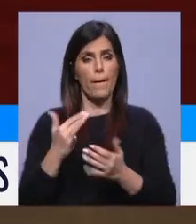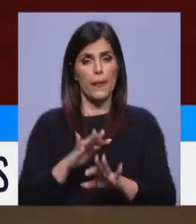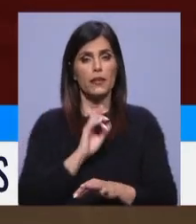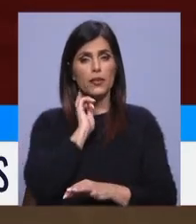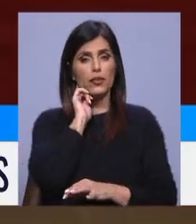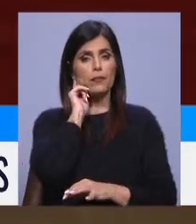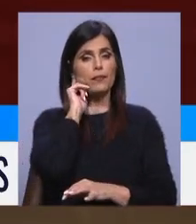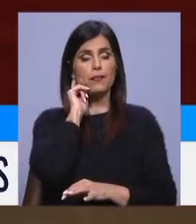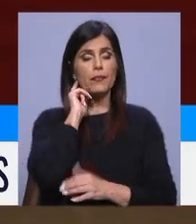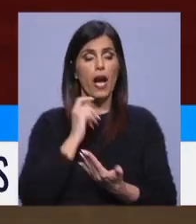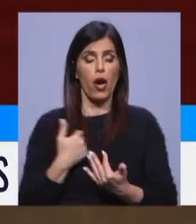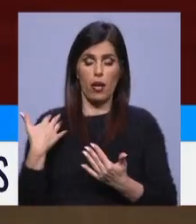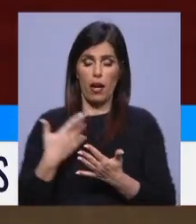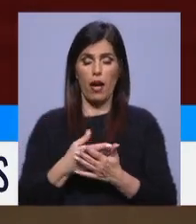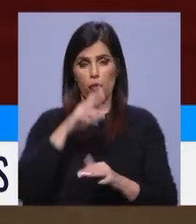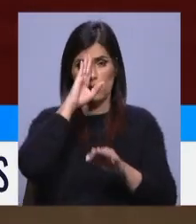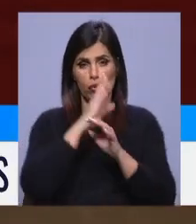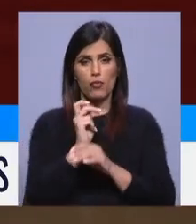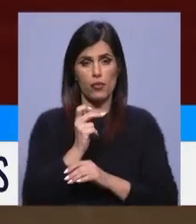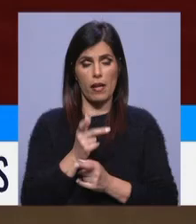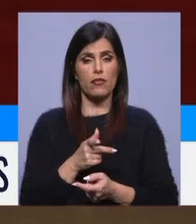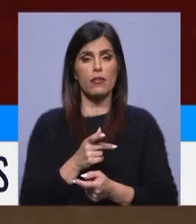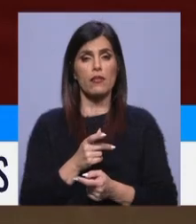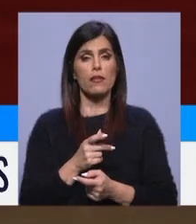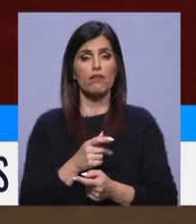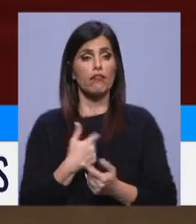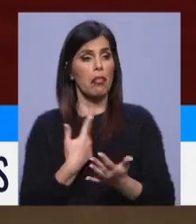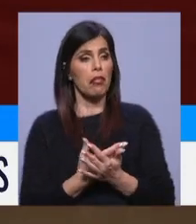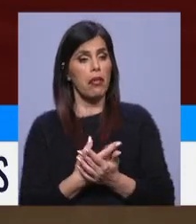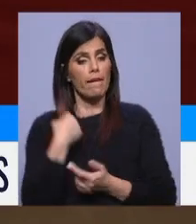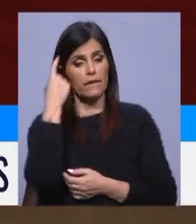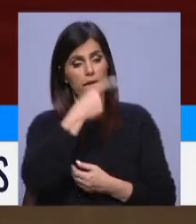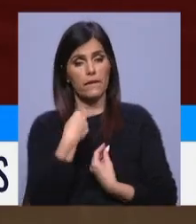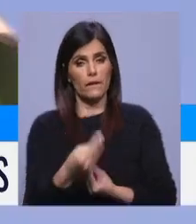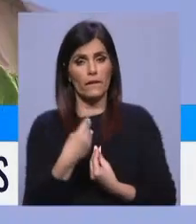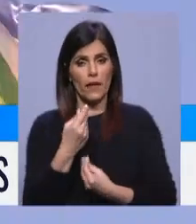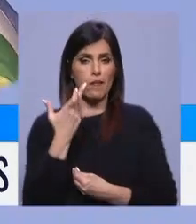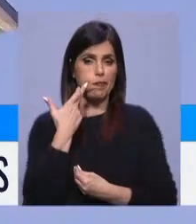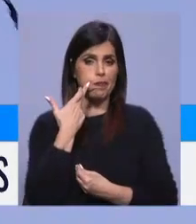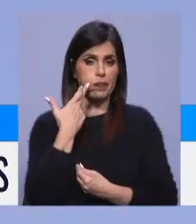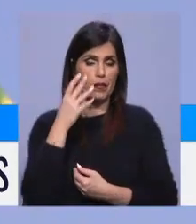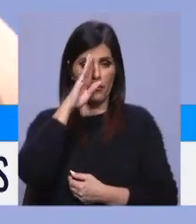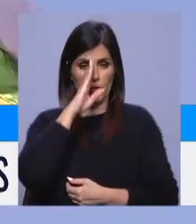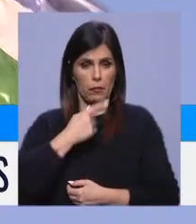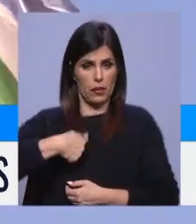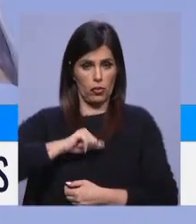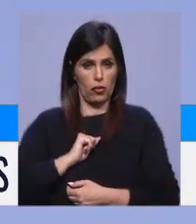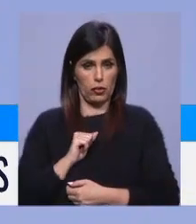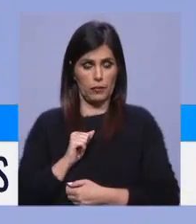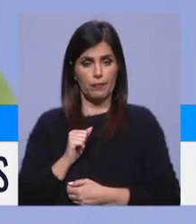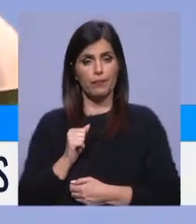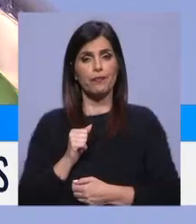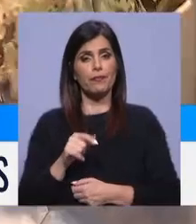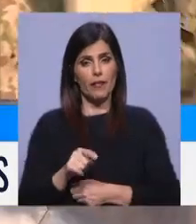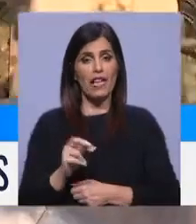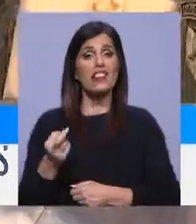ao longo destes anos um fator de grande credibilização e de prestígio das nossas Forças Armadas. Foi